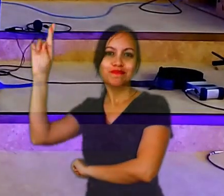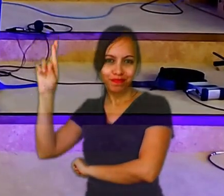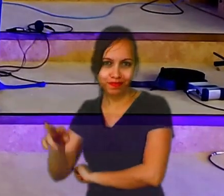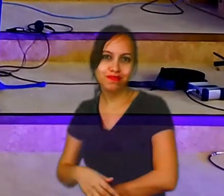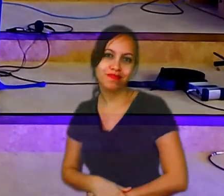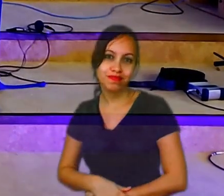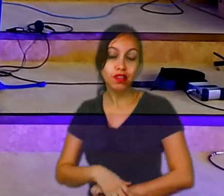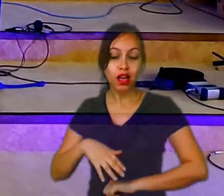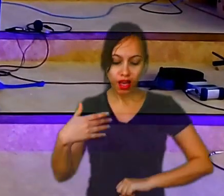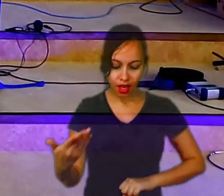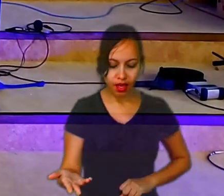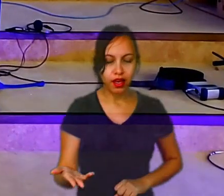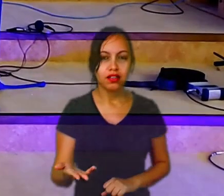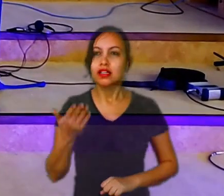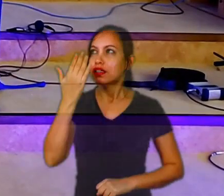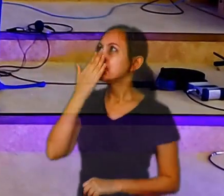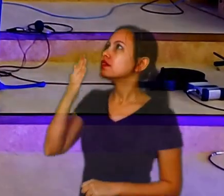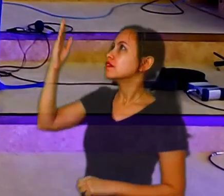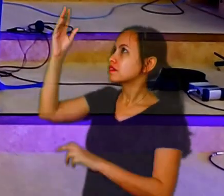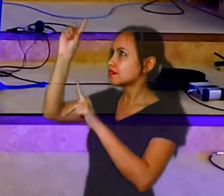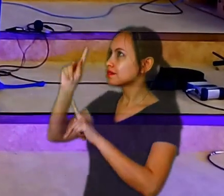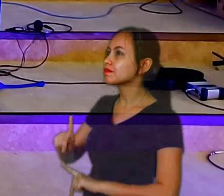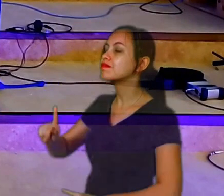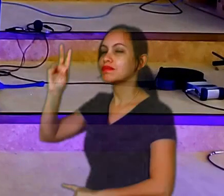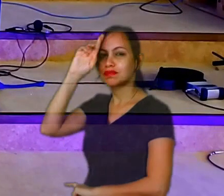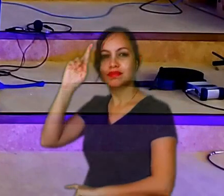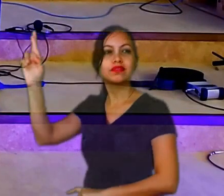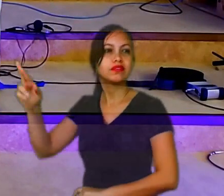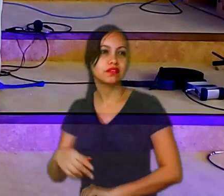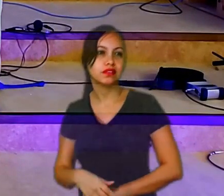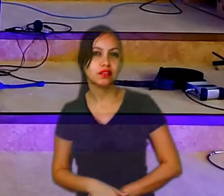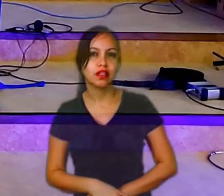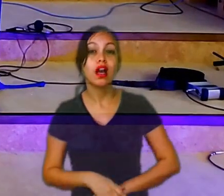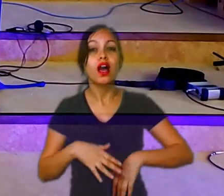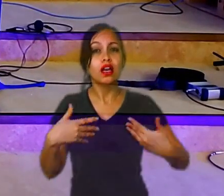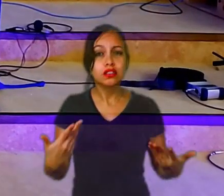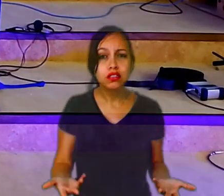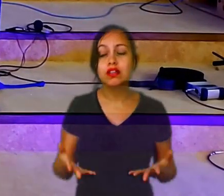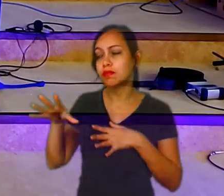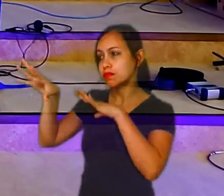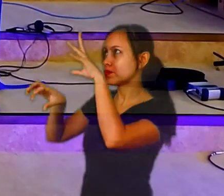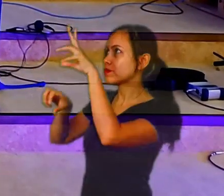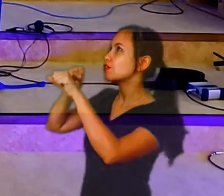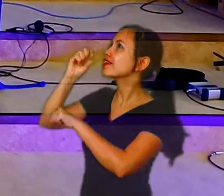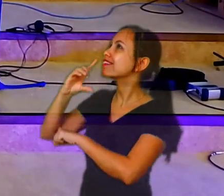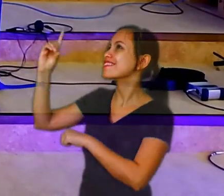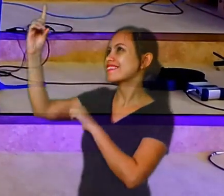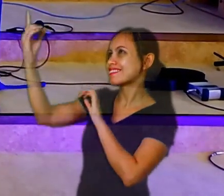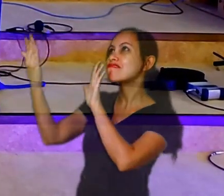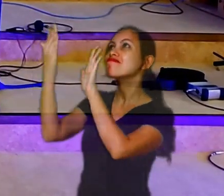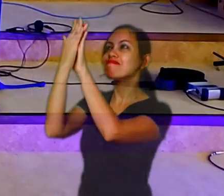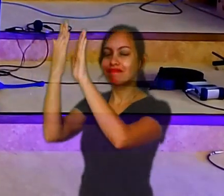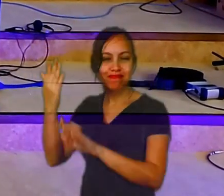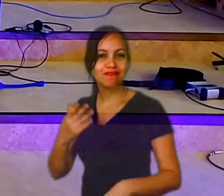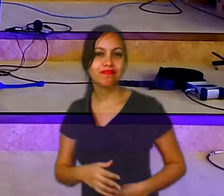É estar diante da sua presença. É estar buscando a sua face. É